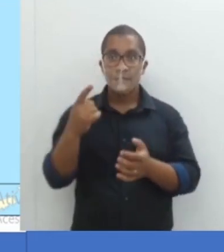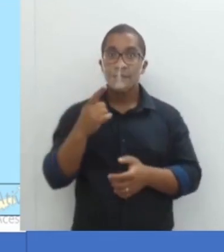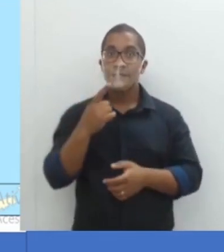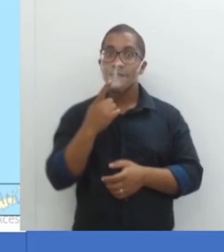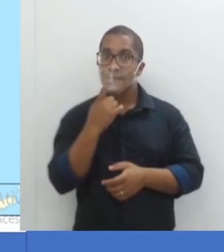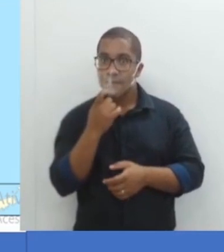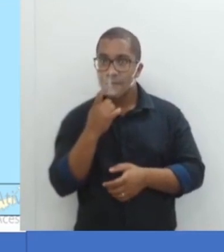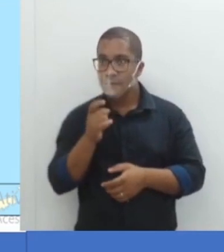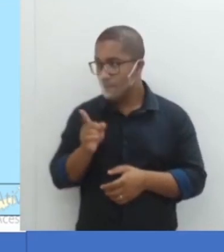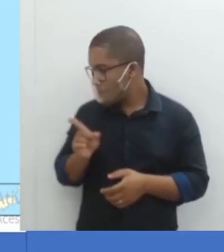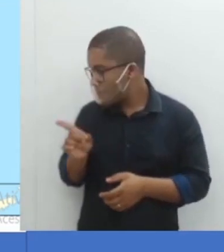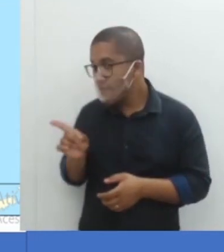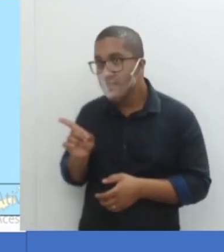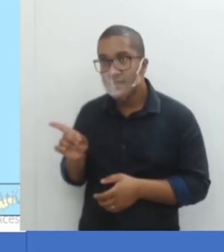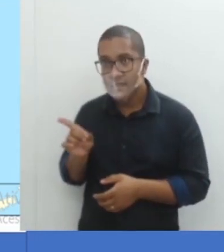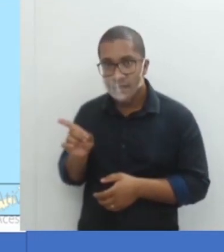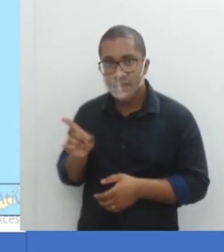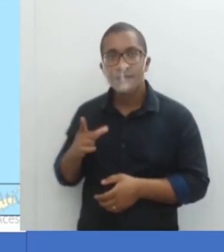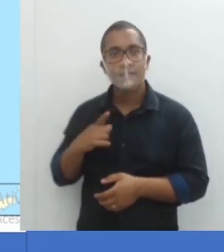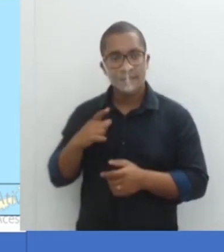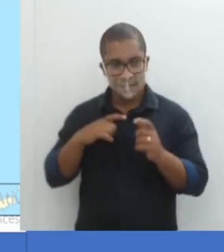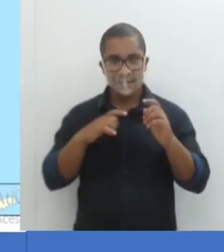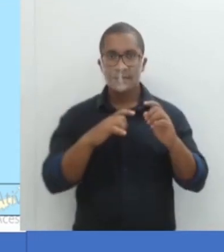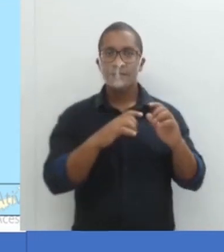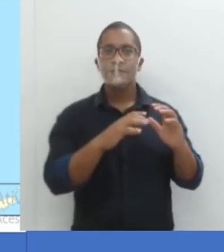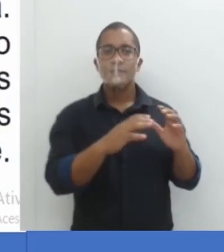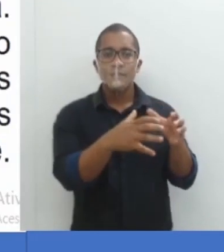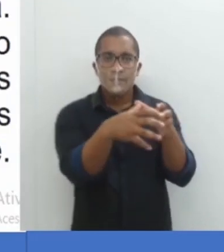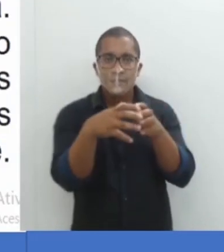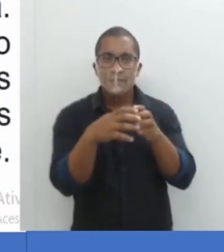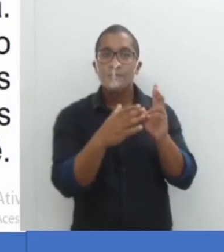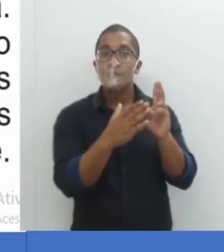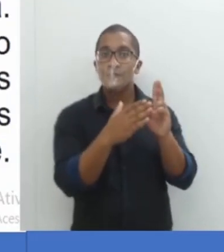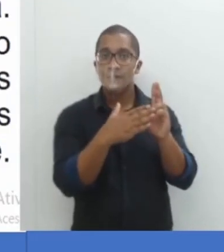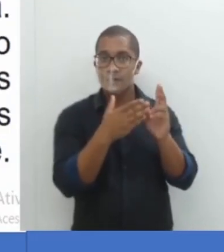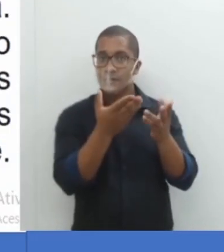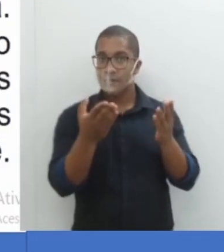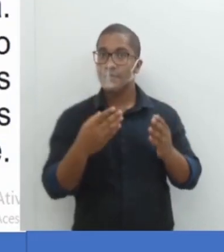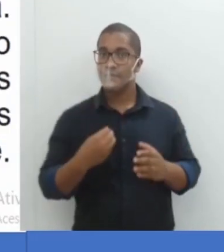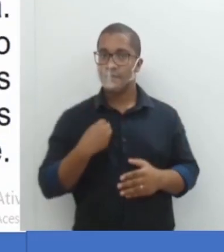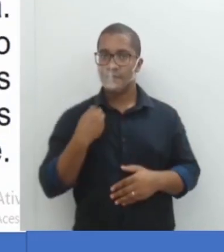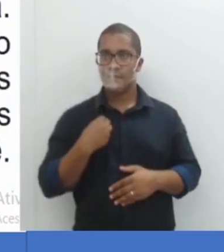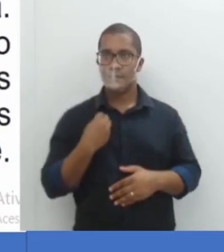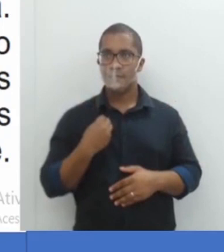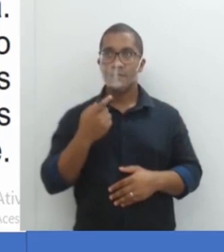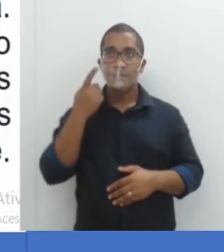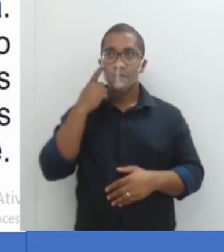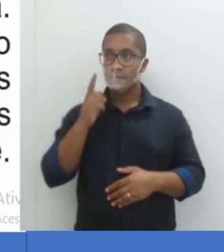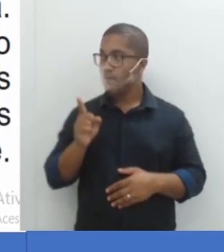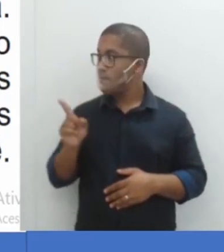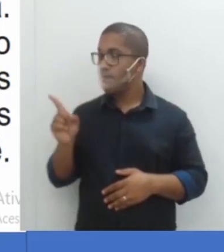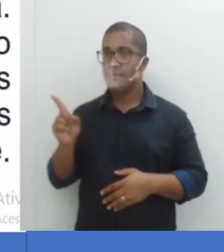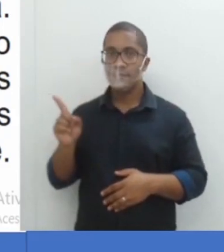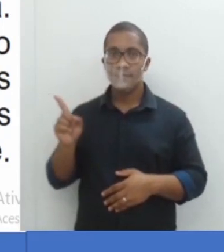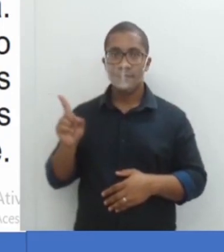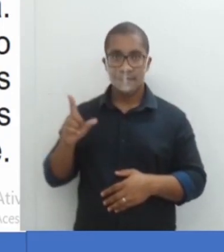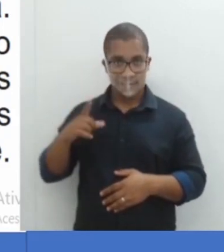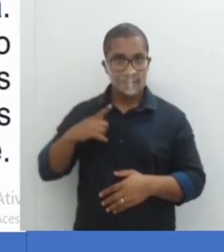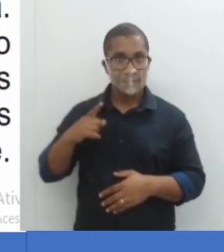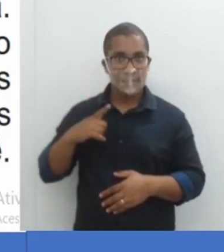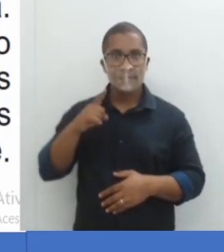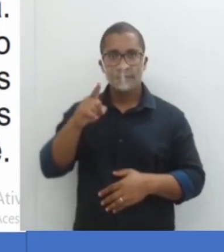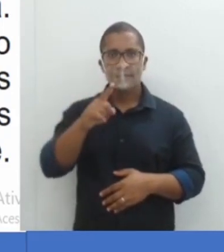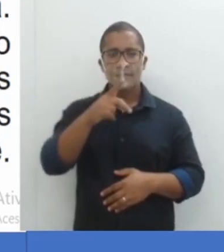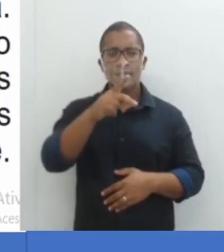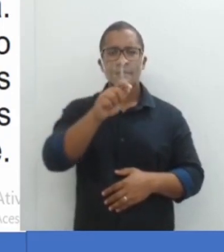tá ali onde a tribo ela se localiza. Na mesma tela a gente tá vendo, aí você tá vendo o